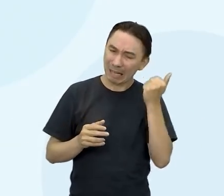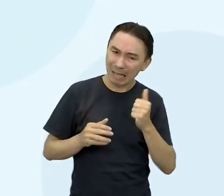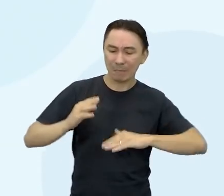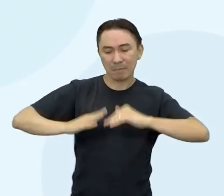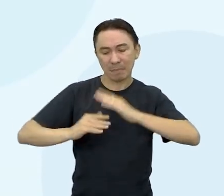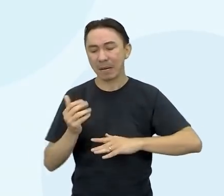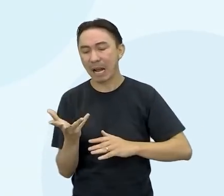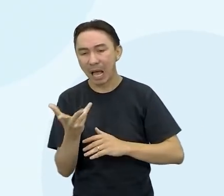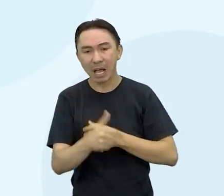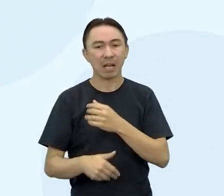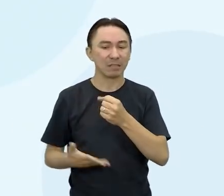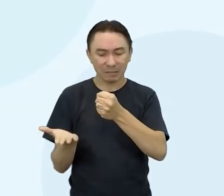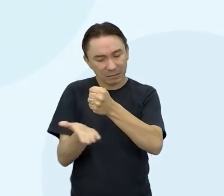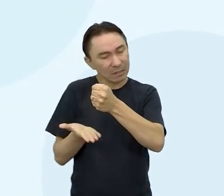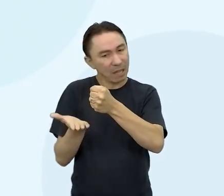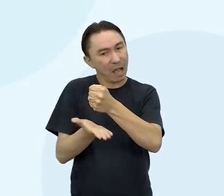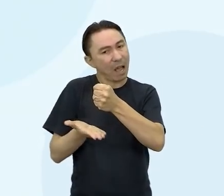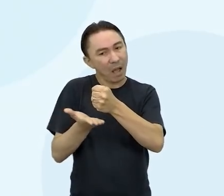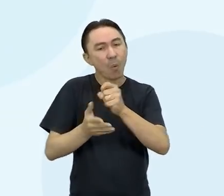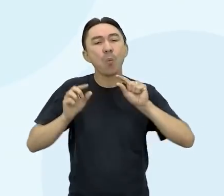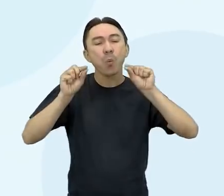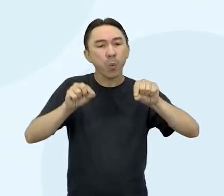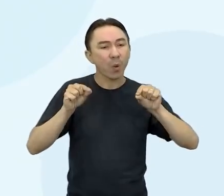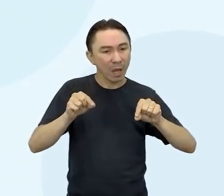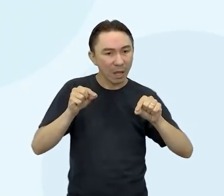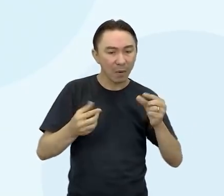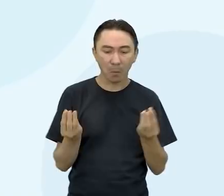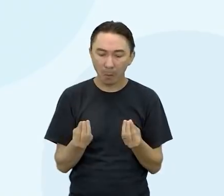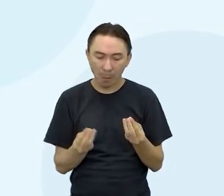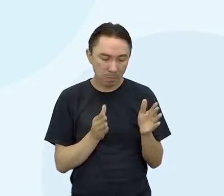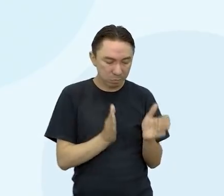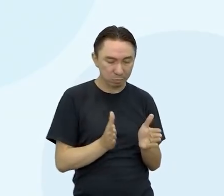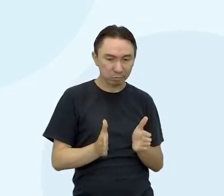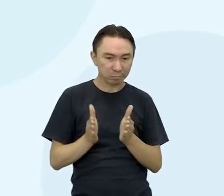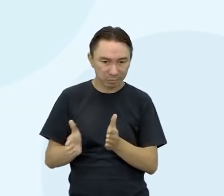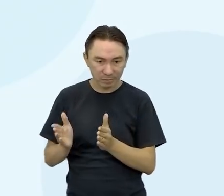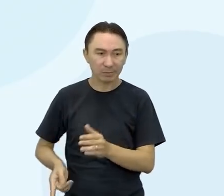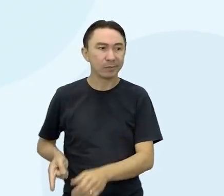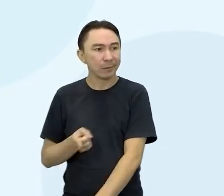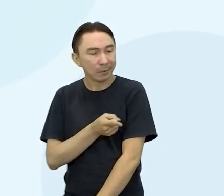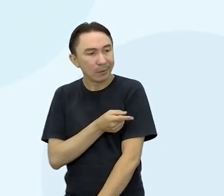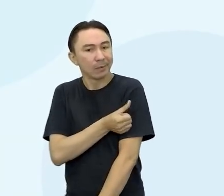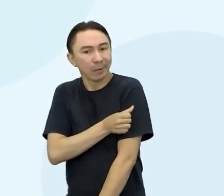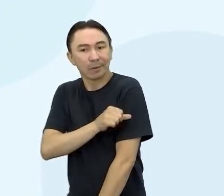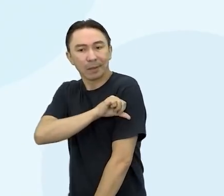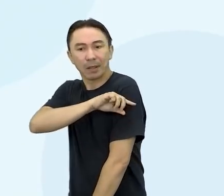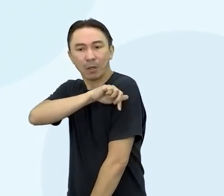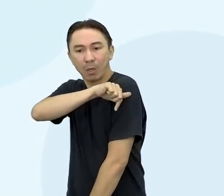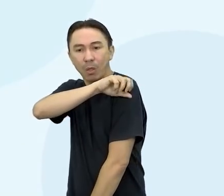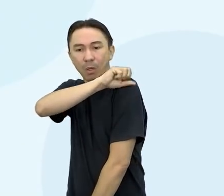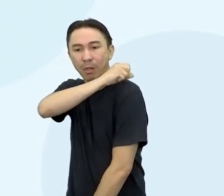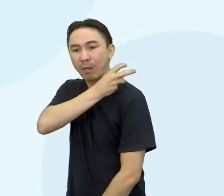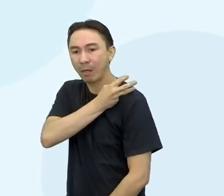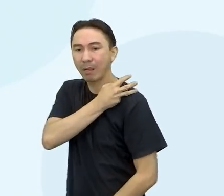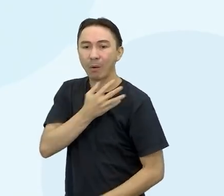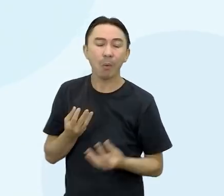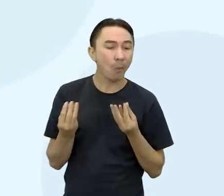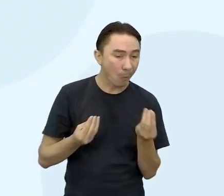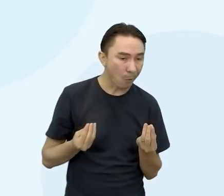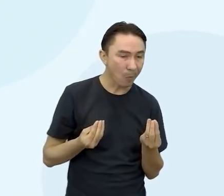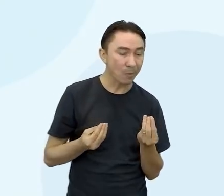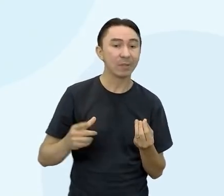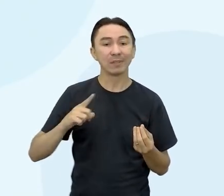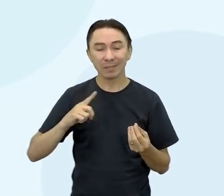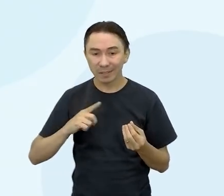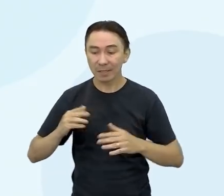está organizada as habilidades essenciais. Em cada ano e série a gente sempre tem 1 ou 2 habilidades de retomada